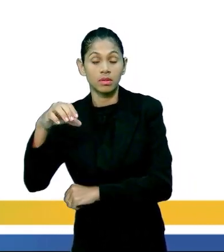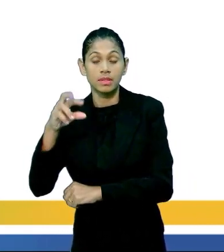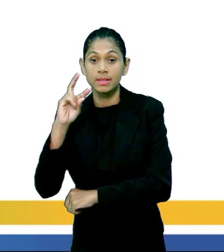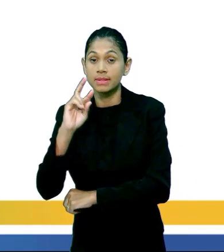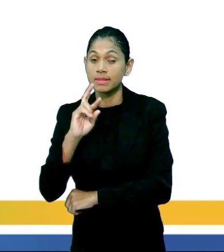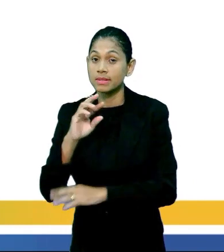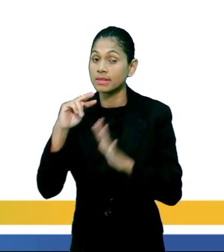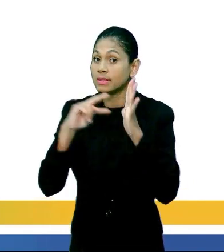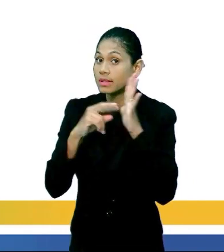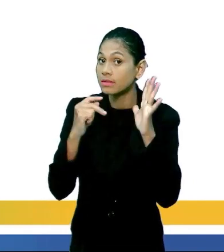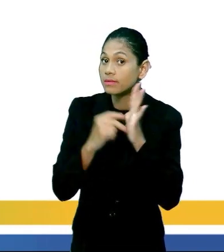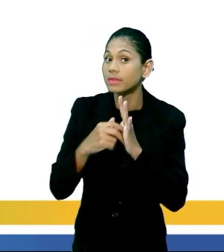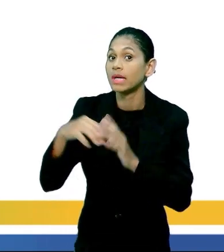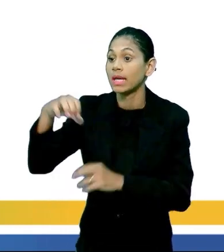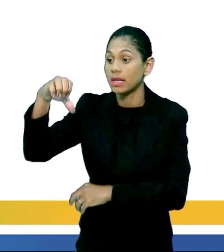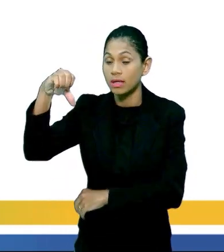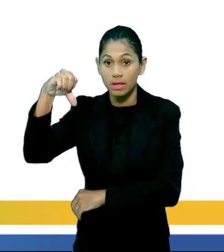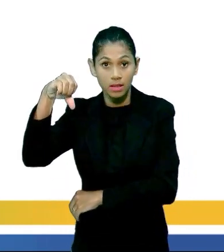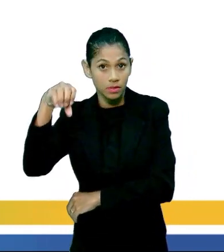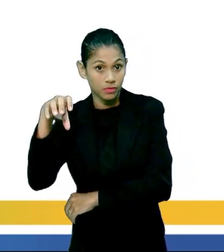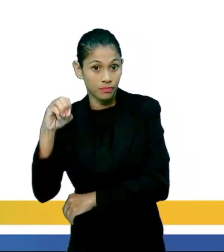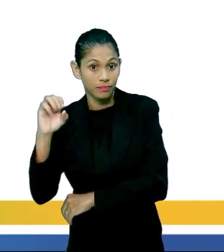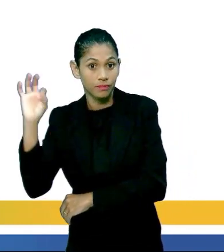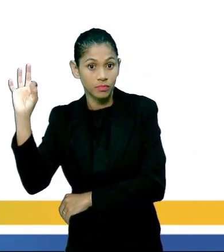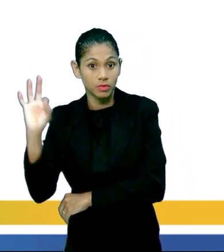de 210.